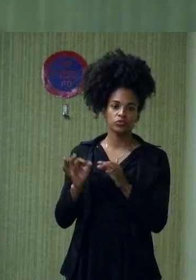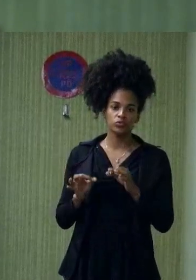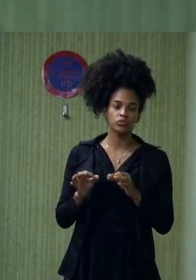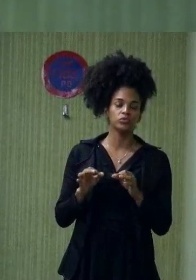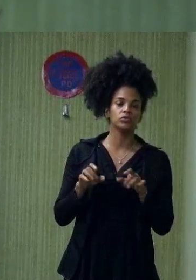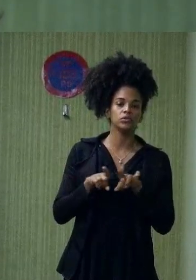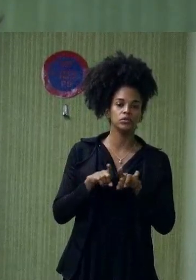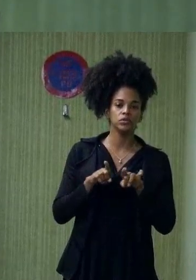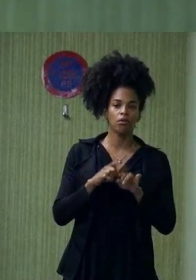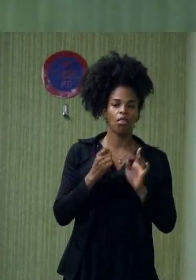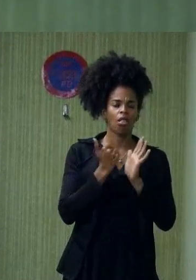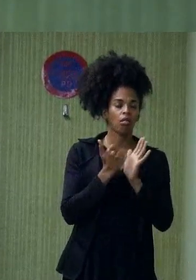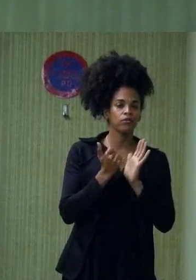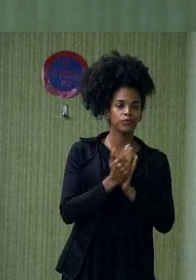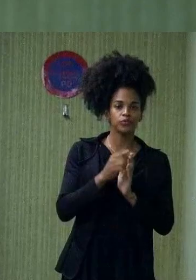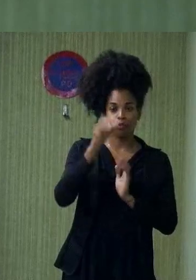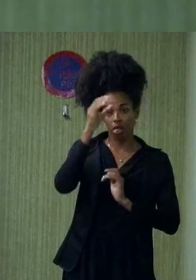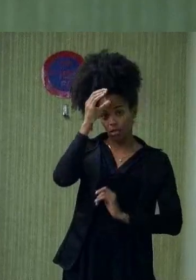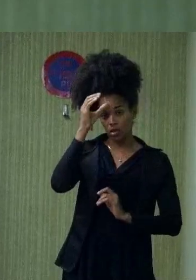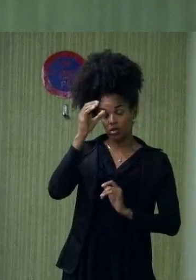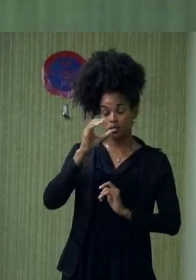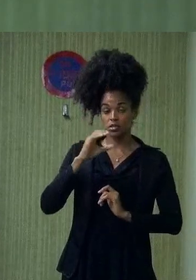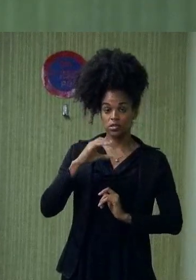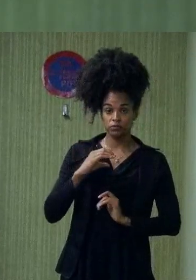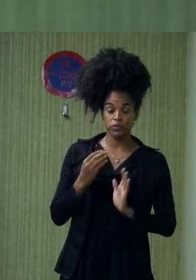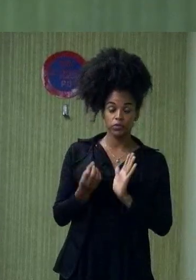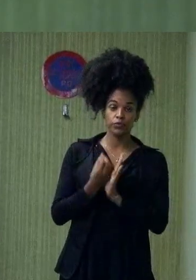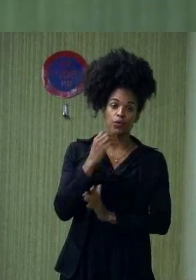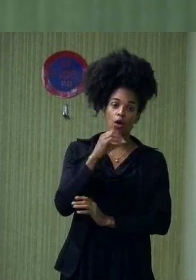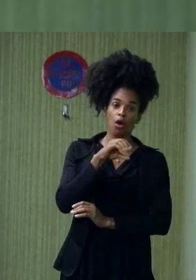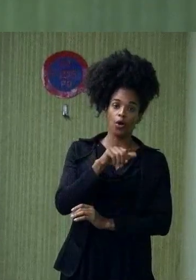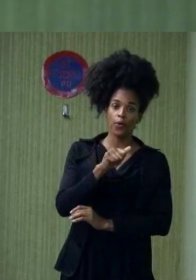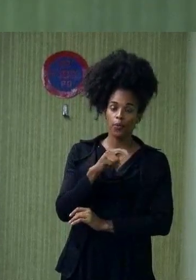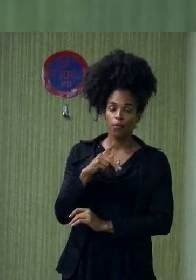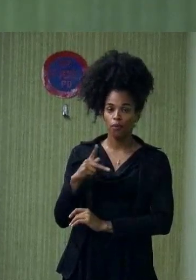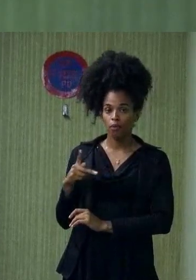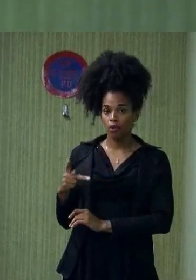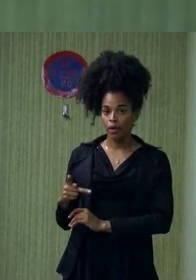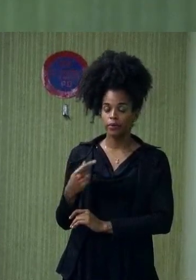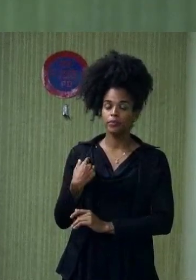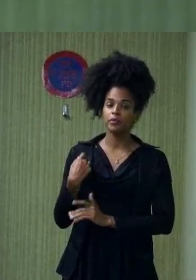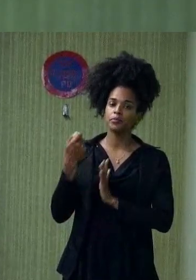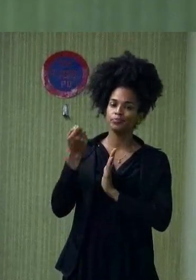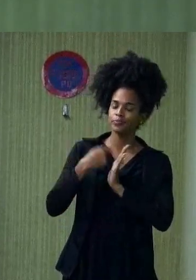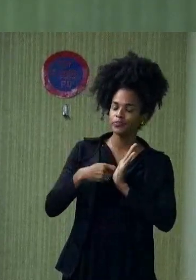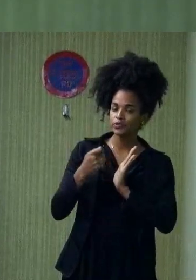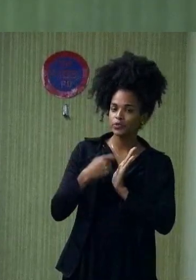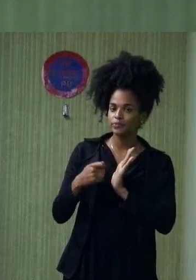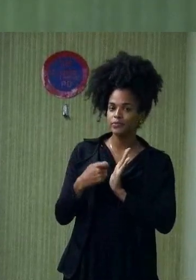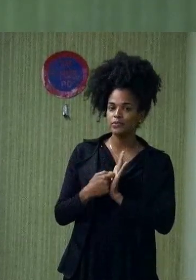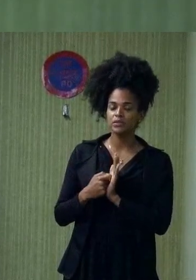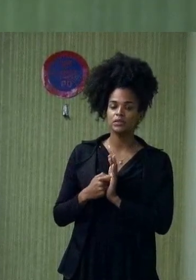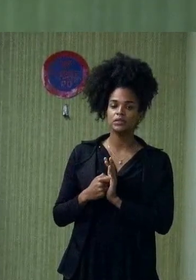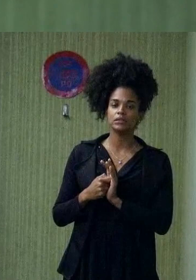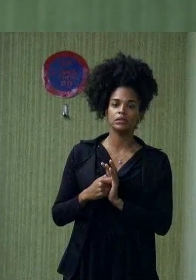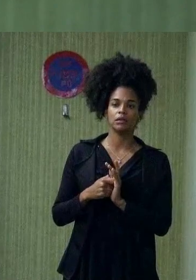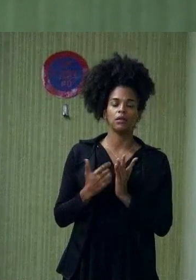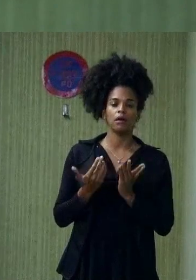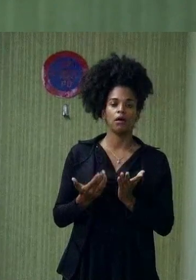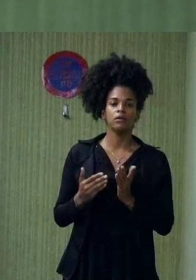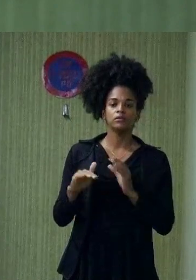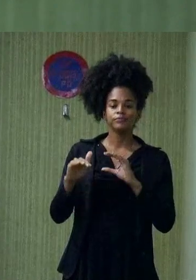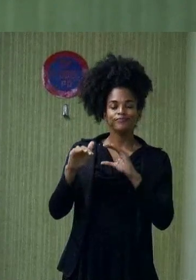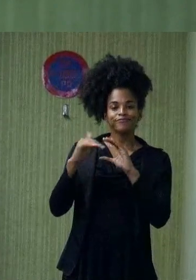civis Eu solicitei eles fizeram um aplicativo para que que nós pudéssemos solicitar e vir por meio digital a